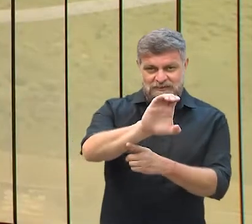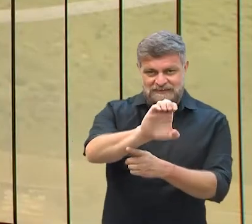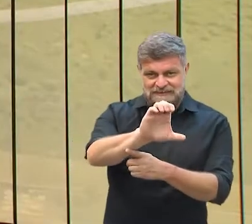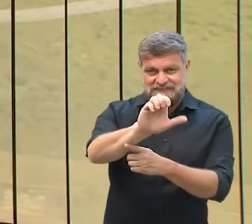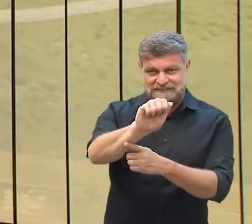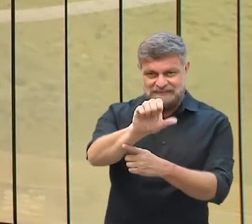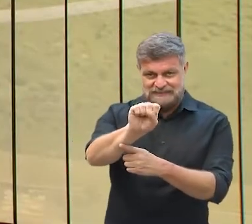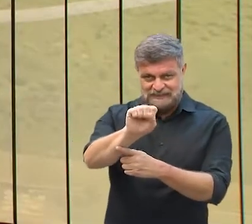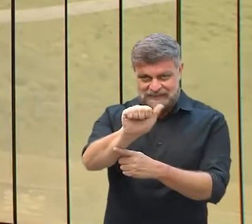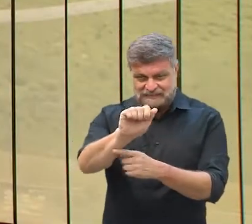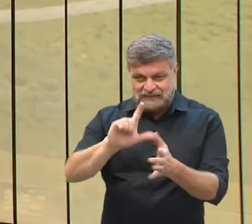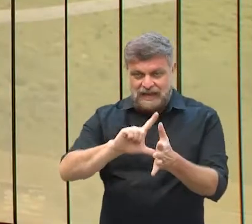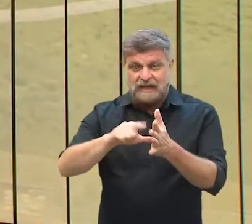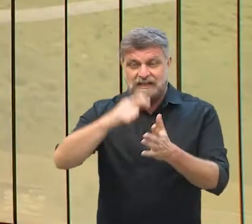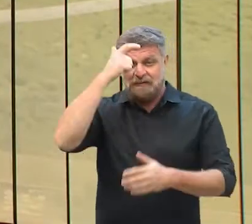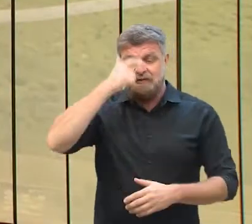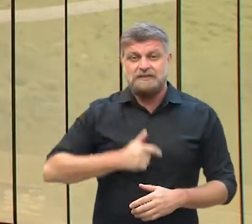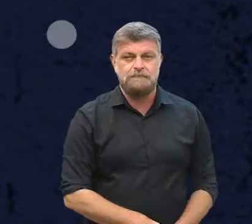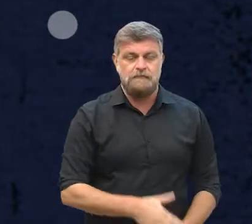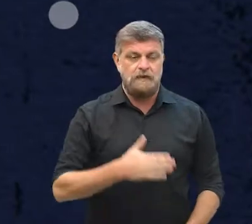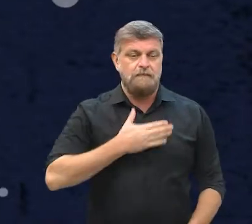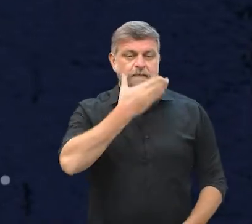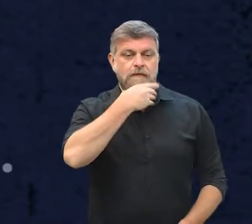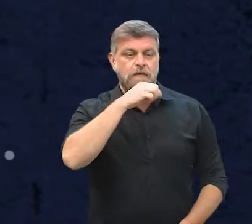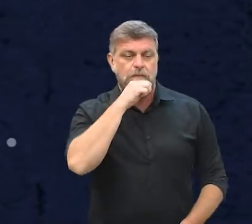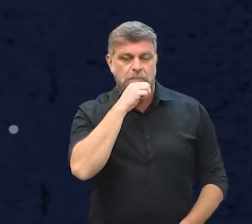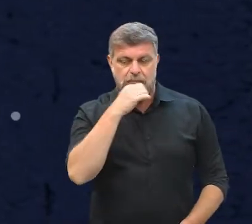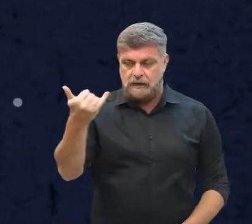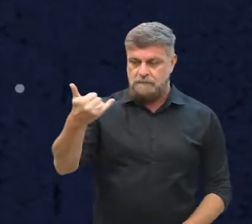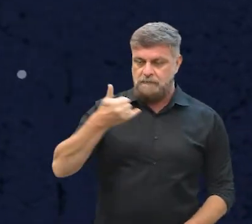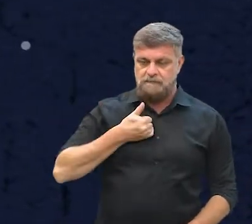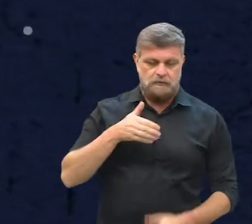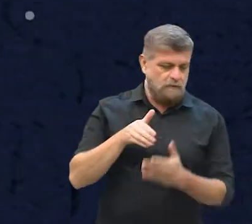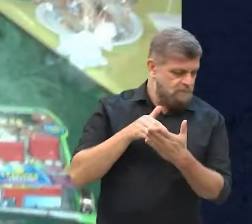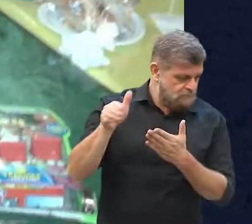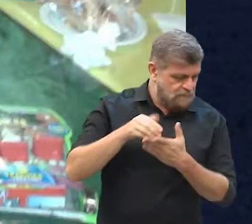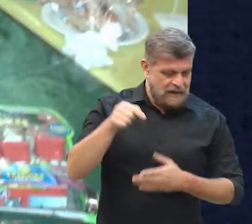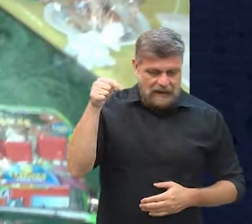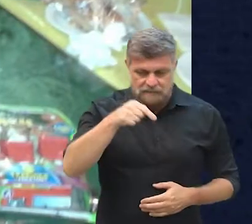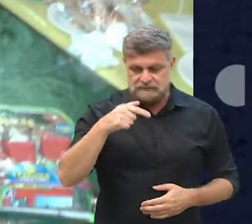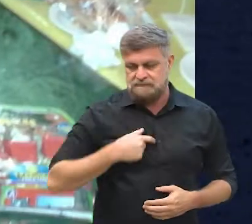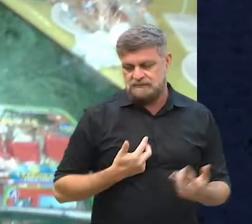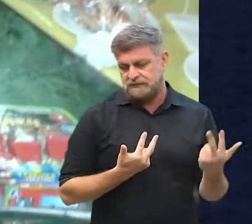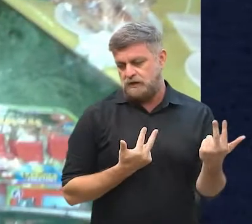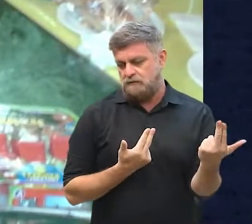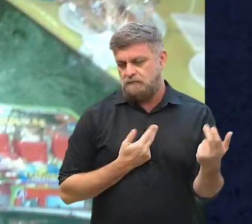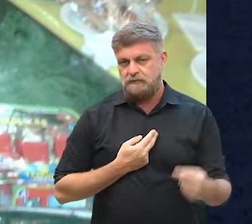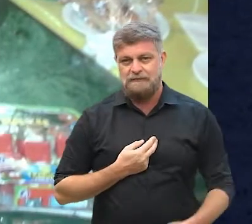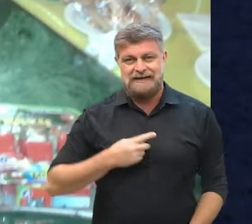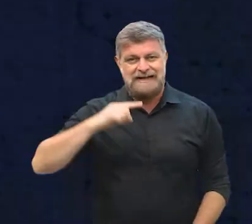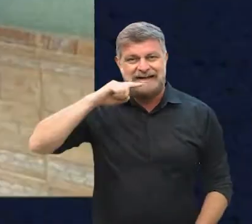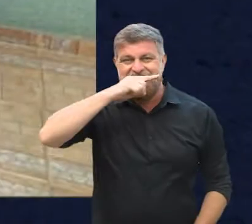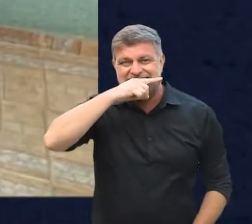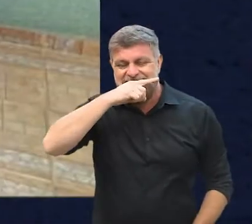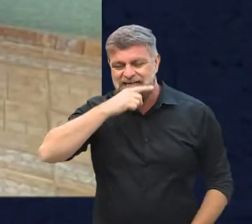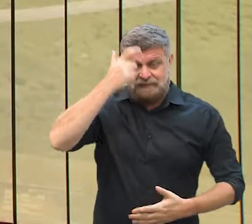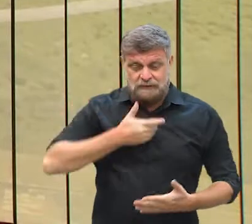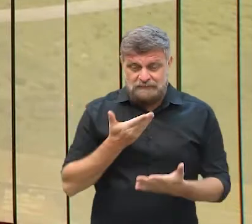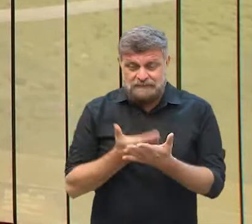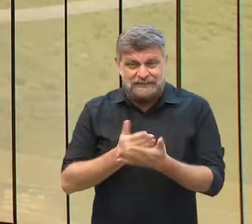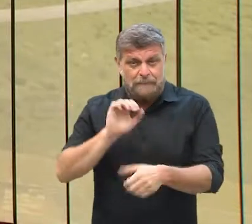era isso que incentivava o pessoal a ter mais filhos. Mas, como você mesmo disse, eu